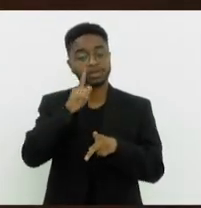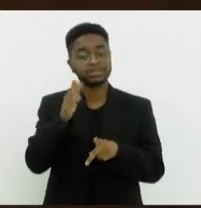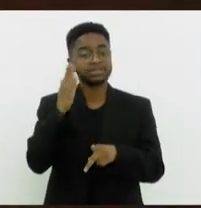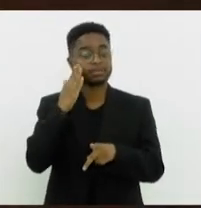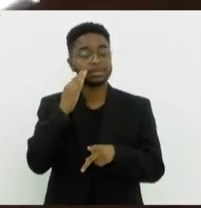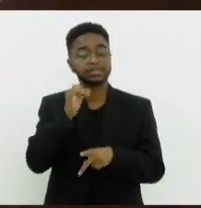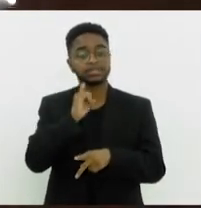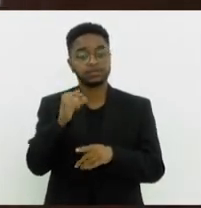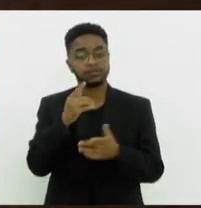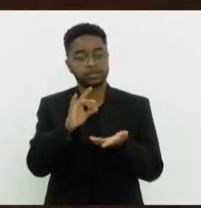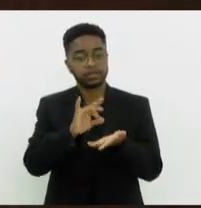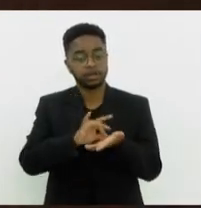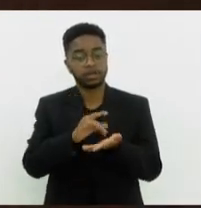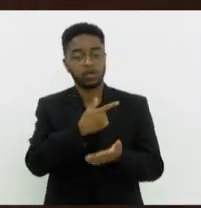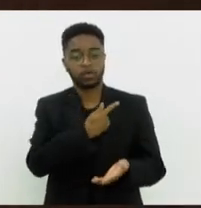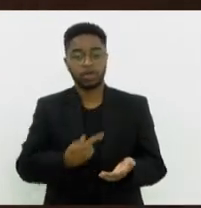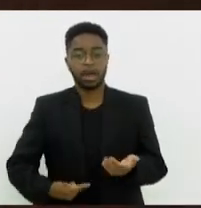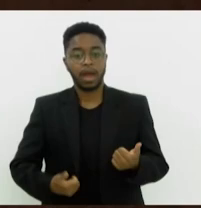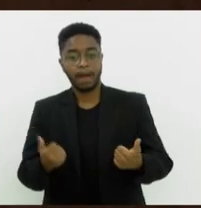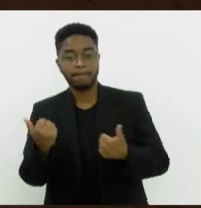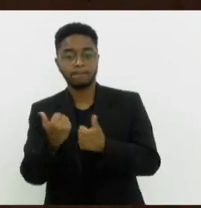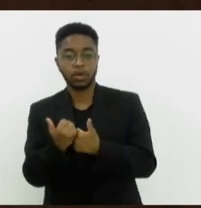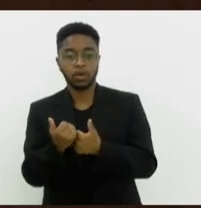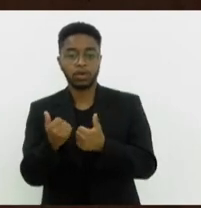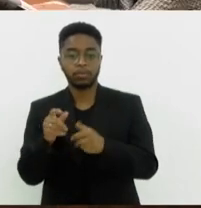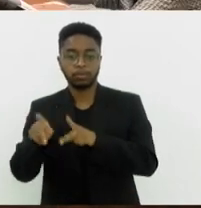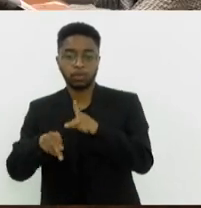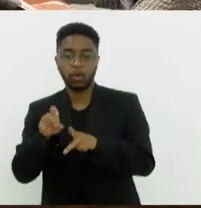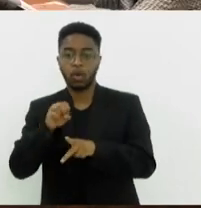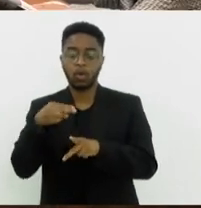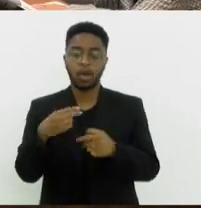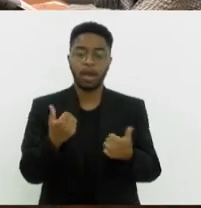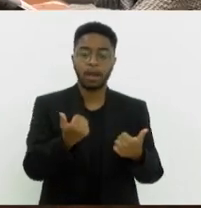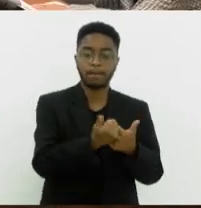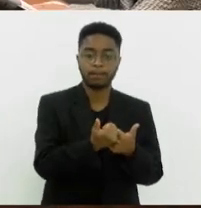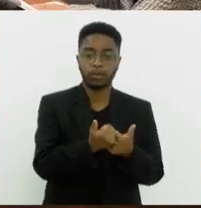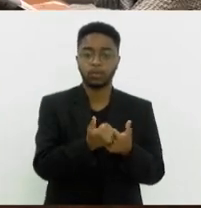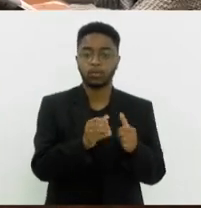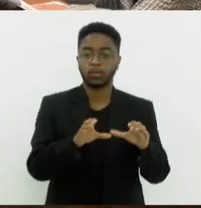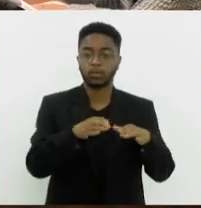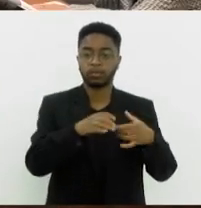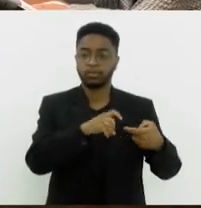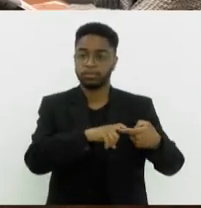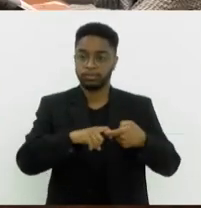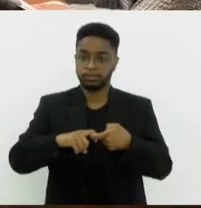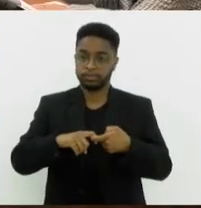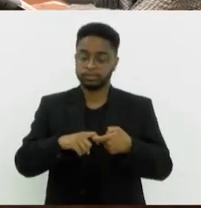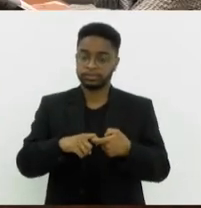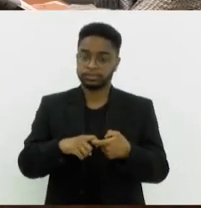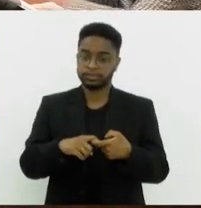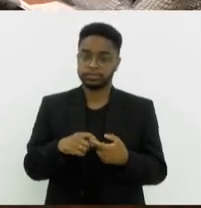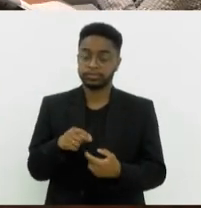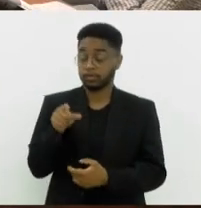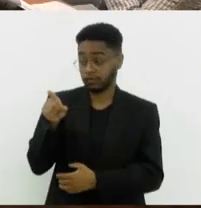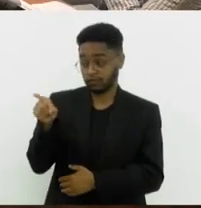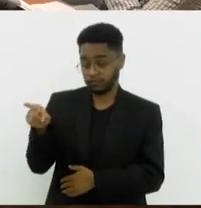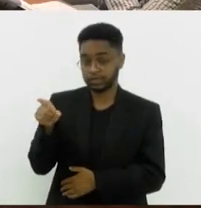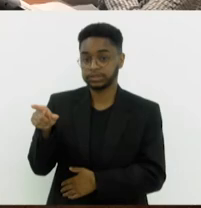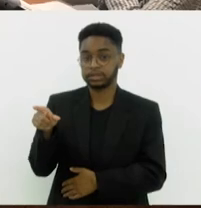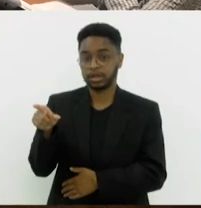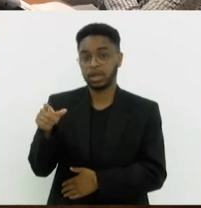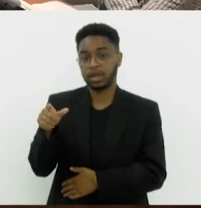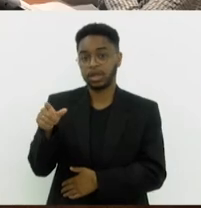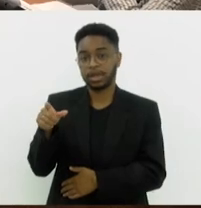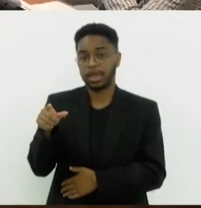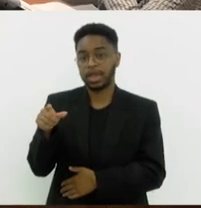ao lado da máfia do reboque ou se está ao lado da população. Isso pode ter, Vossa Excelência, que o senhor, Vossa Excelência, já conta com